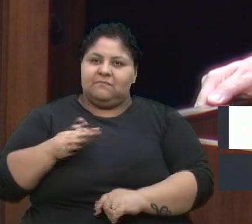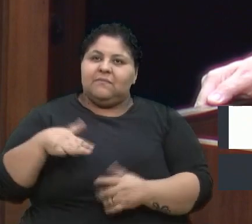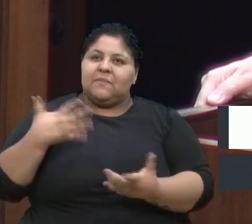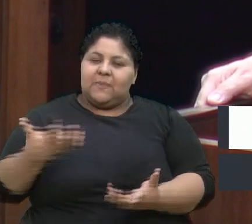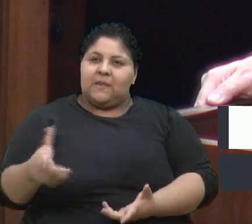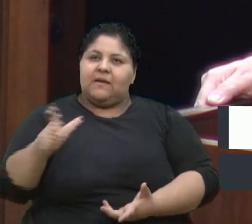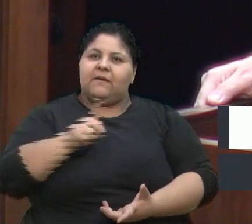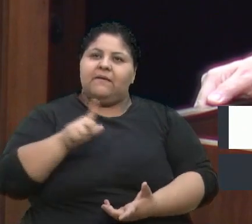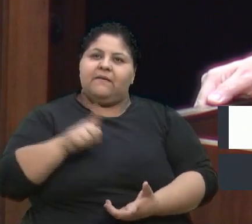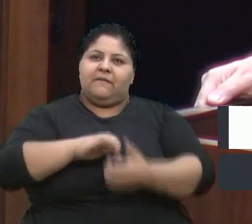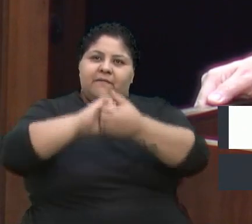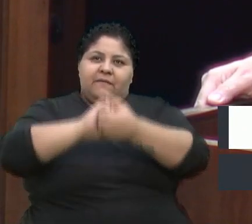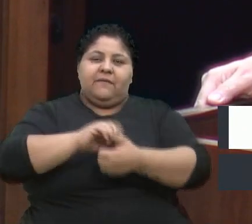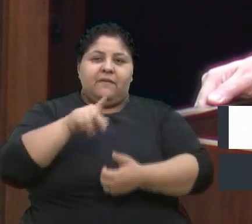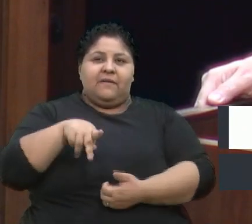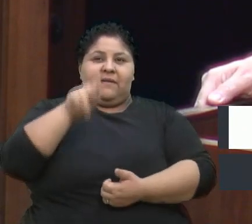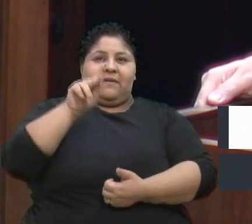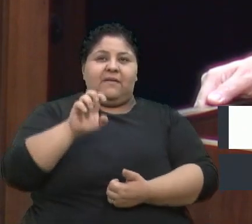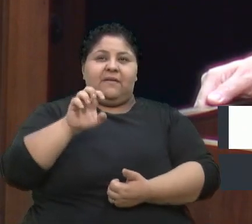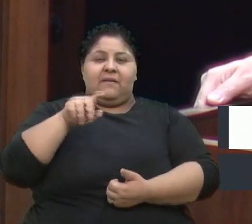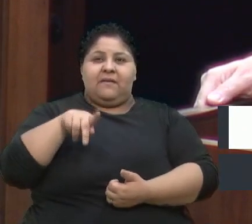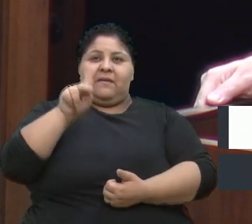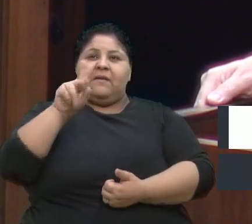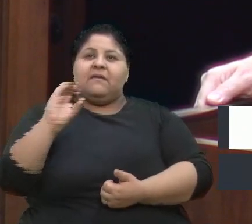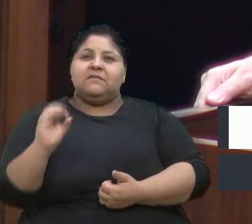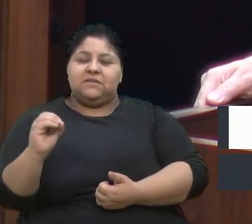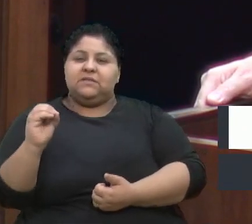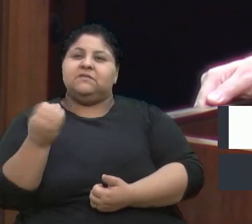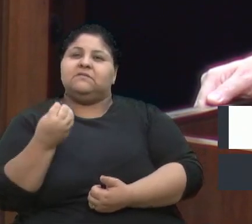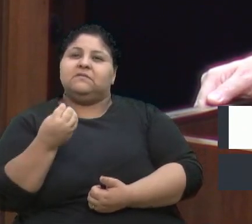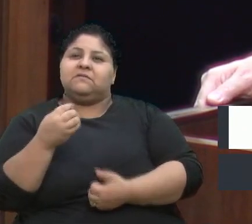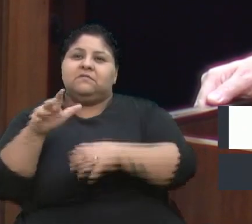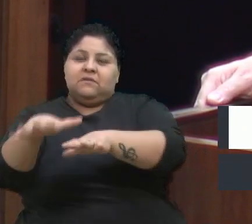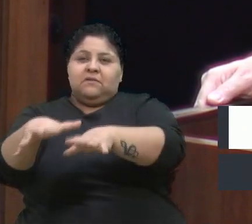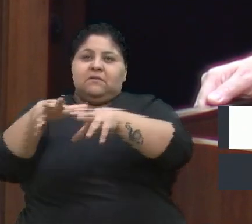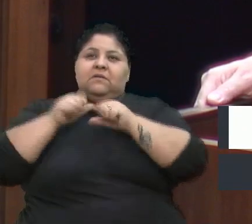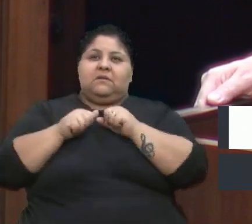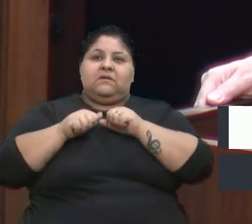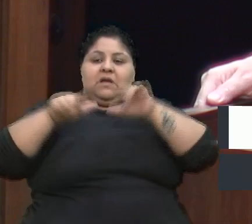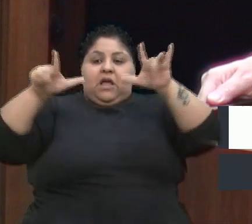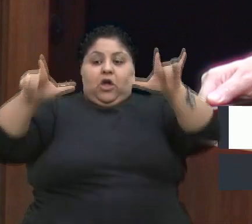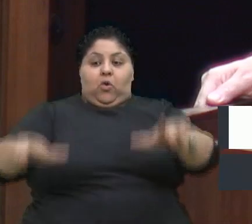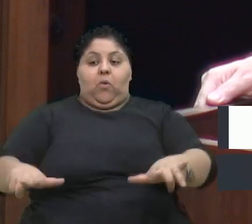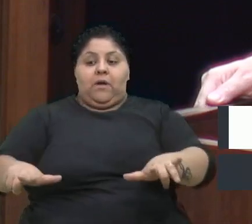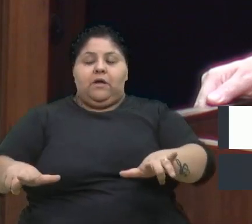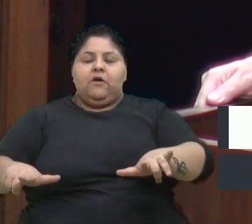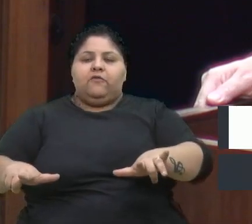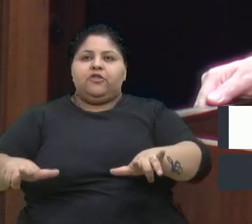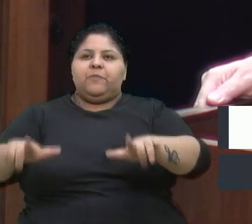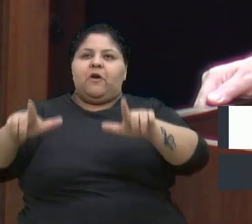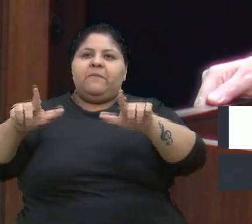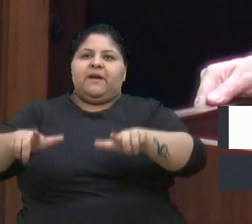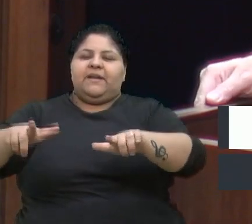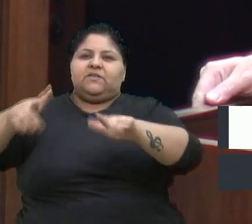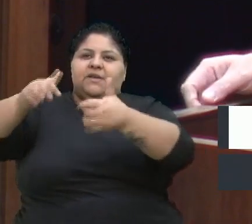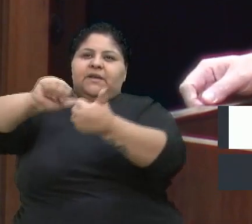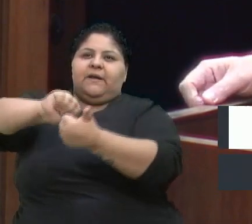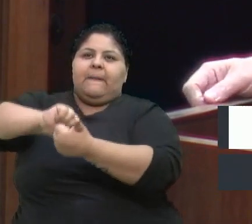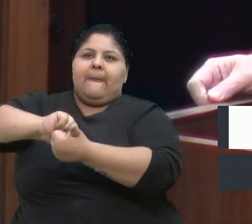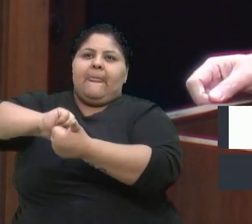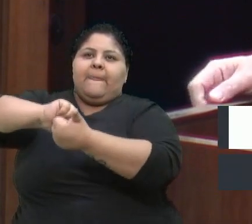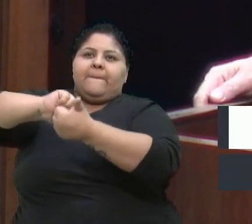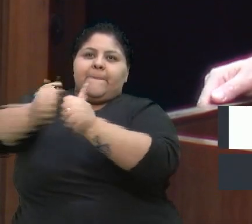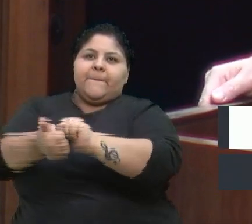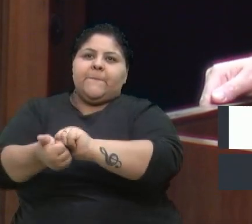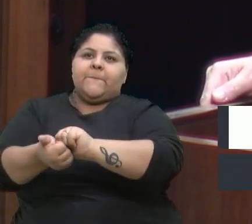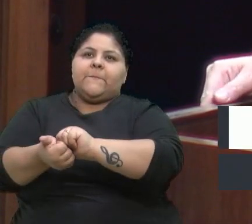parceria ali da Queco Acessórios, que adotou a quadra de futebol, e da Terra Sol Toyota, juntamente